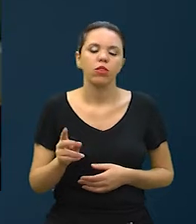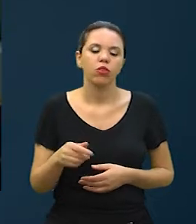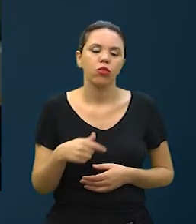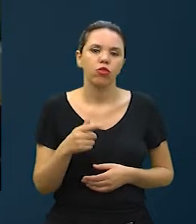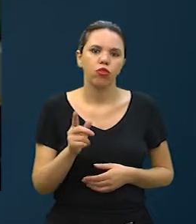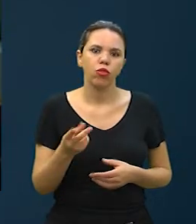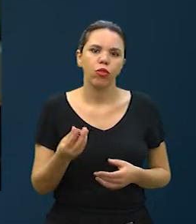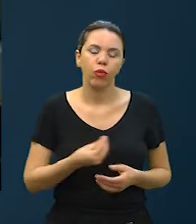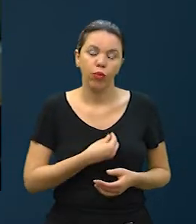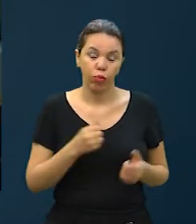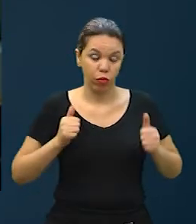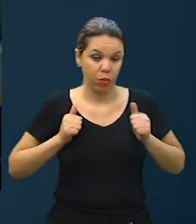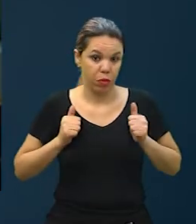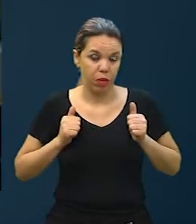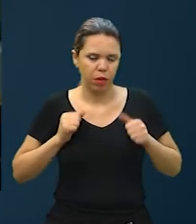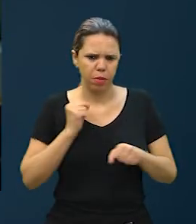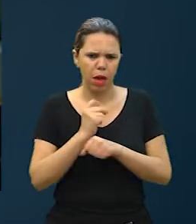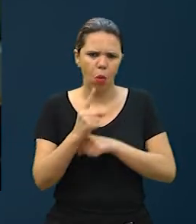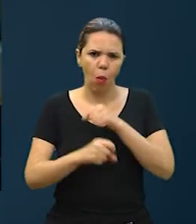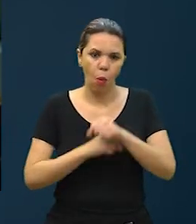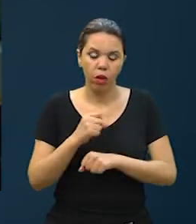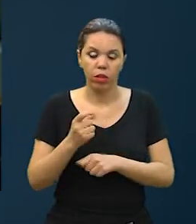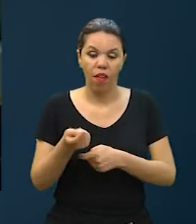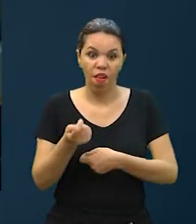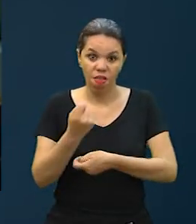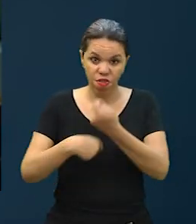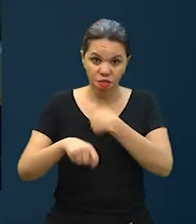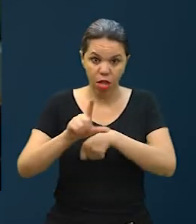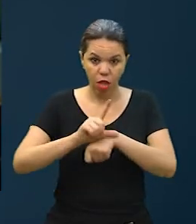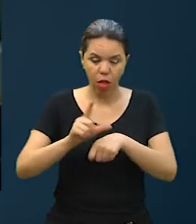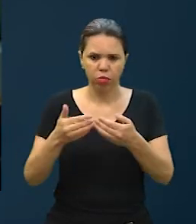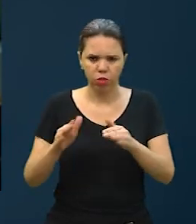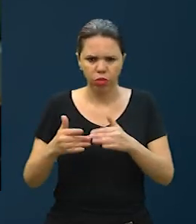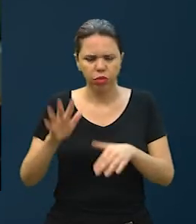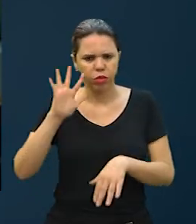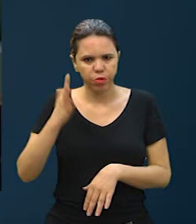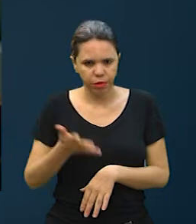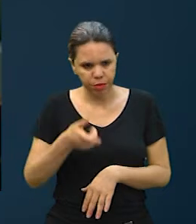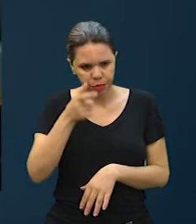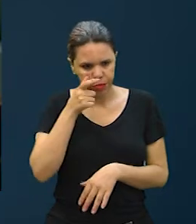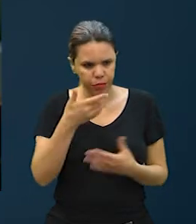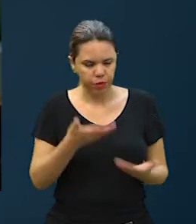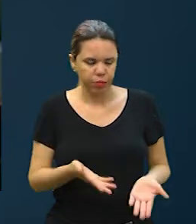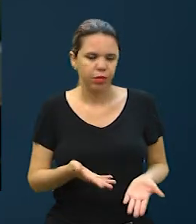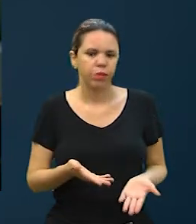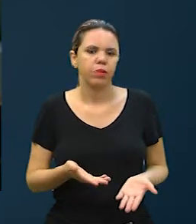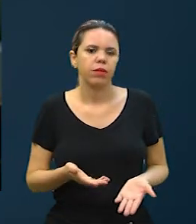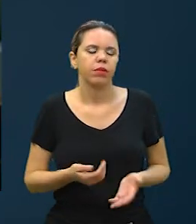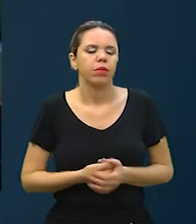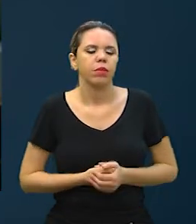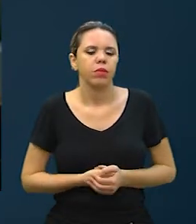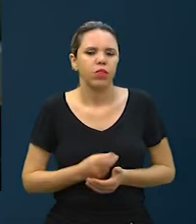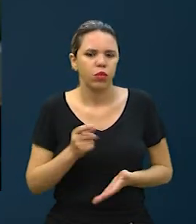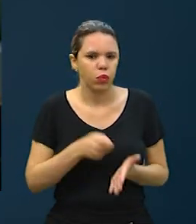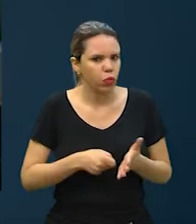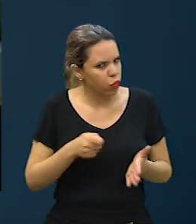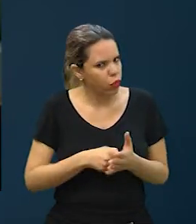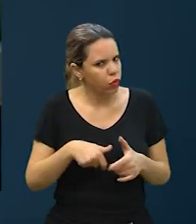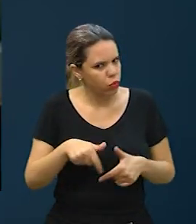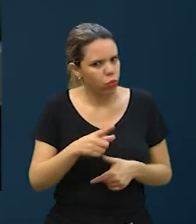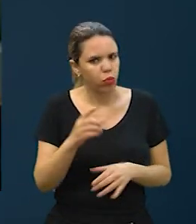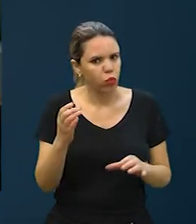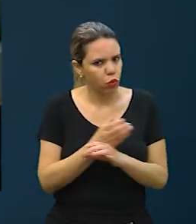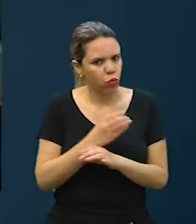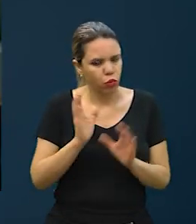nossos empregos durante um ano. Quando o nosso negócio começou a dar resultado e a gente viu que se a gente se